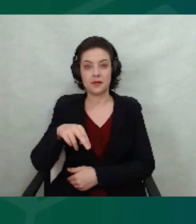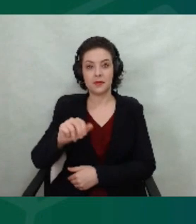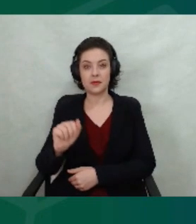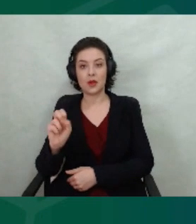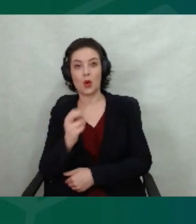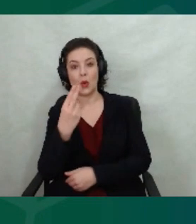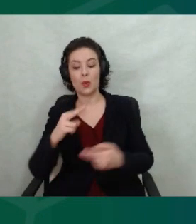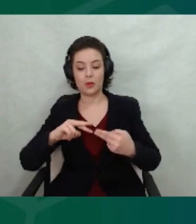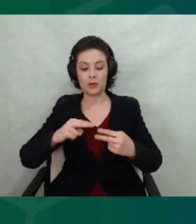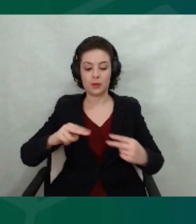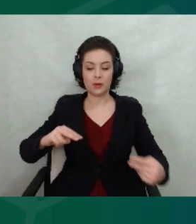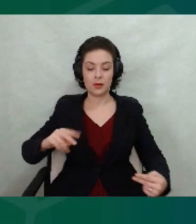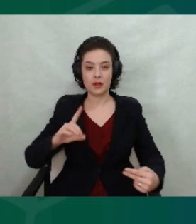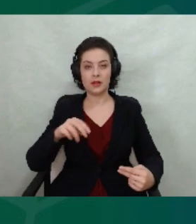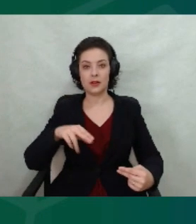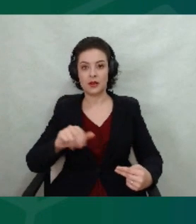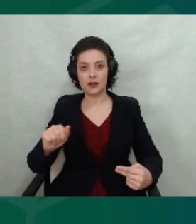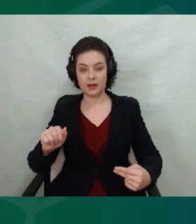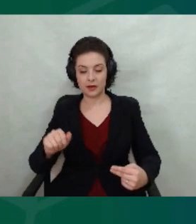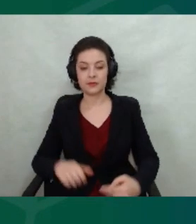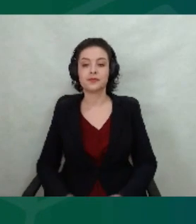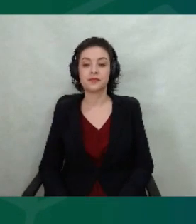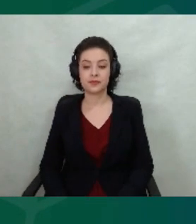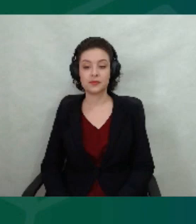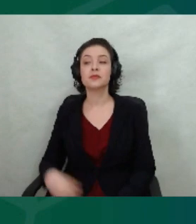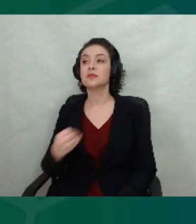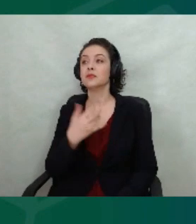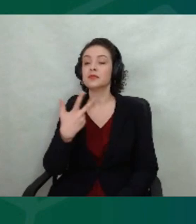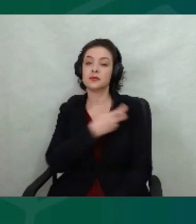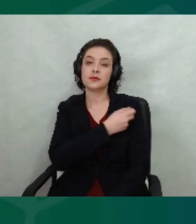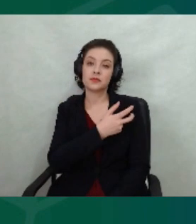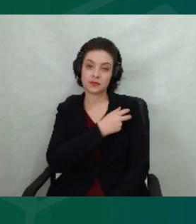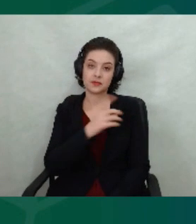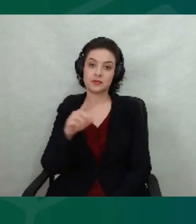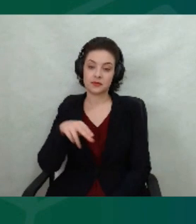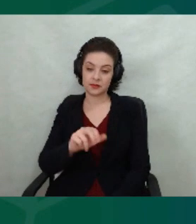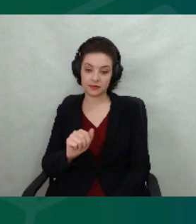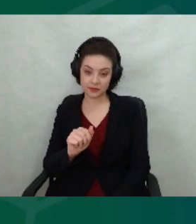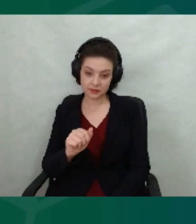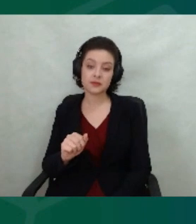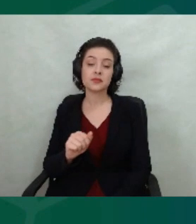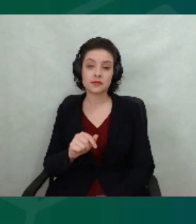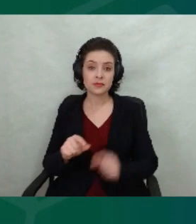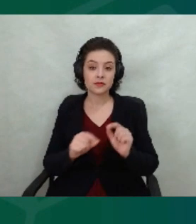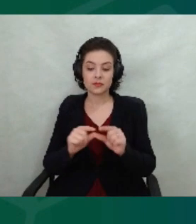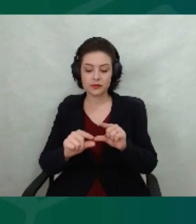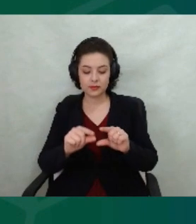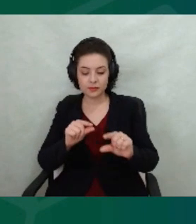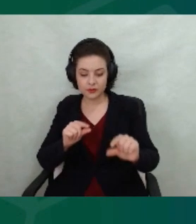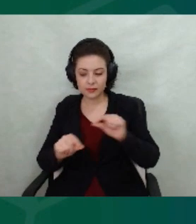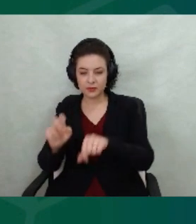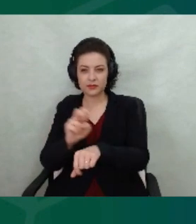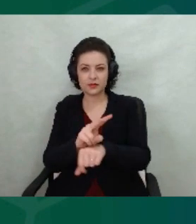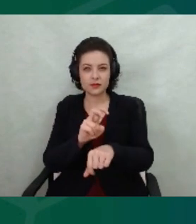né? Muitas vacinas subunitárias, isto é, fragmentos do vírus,